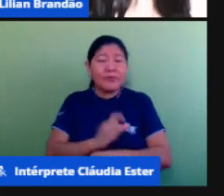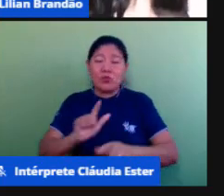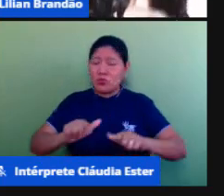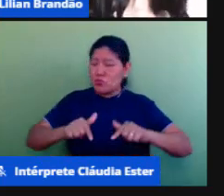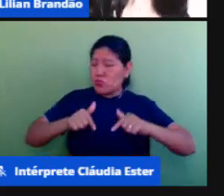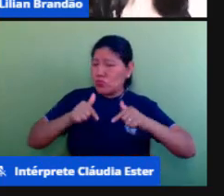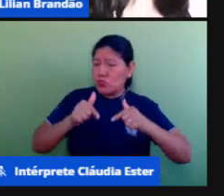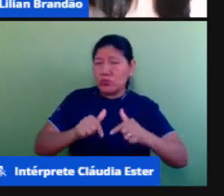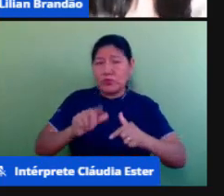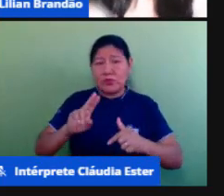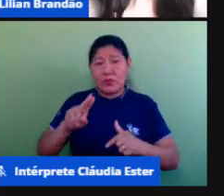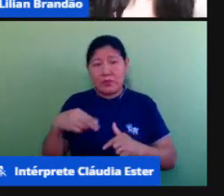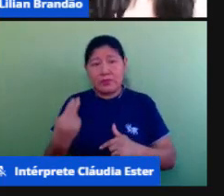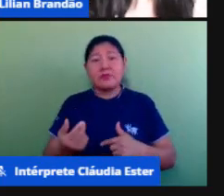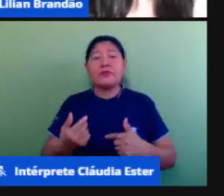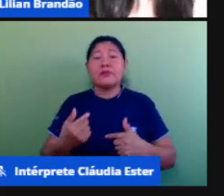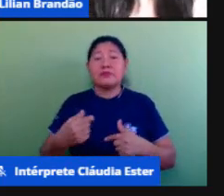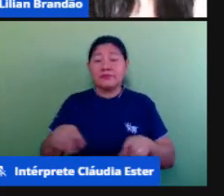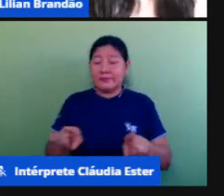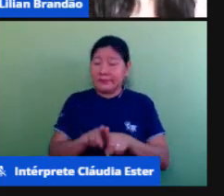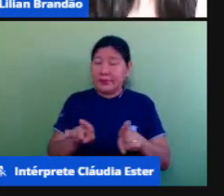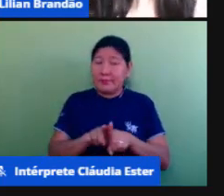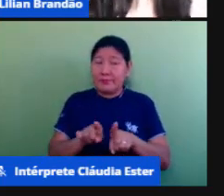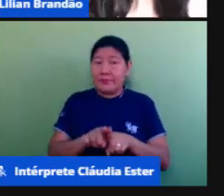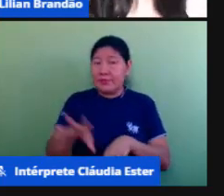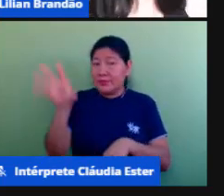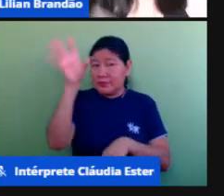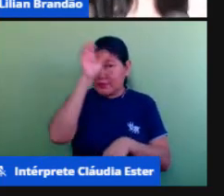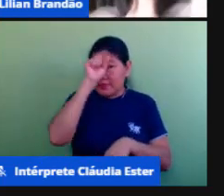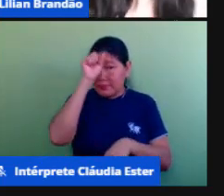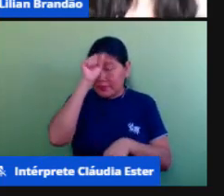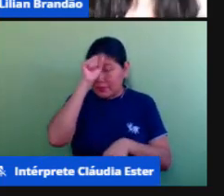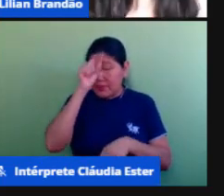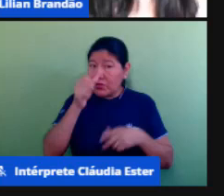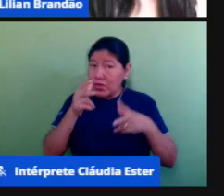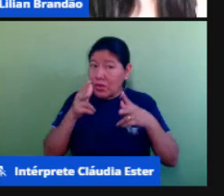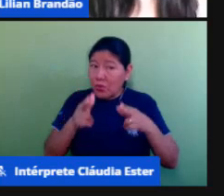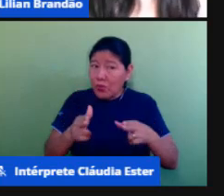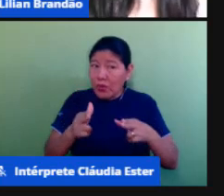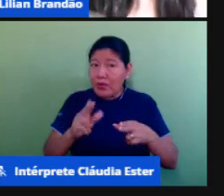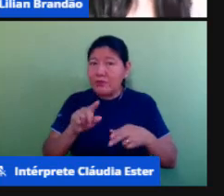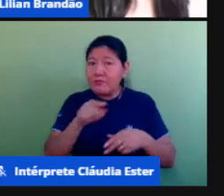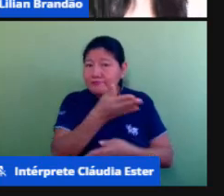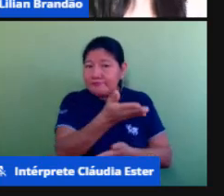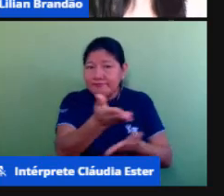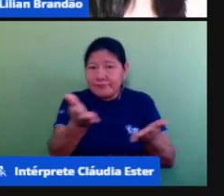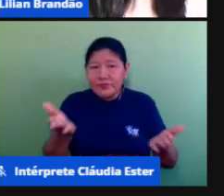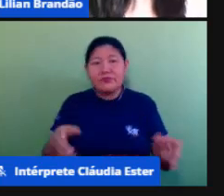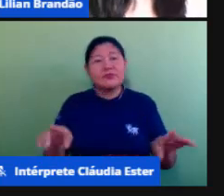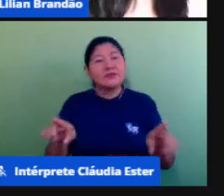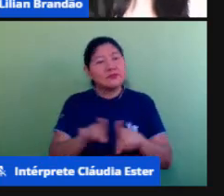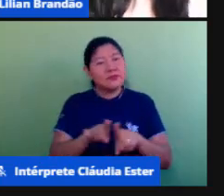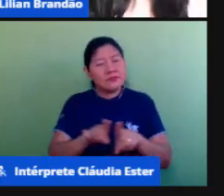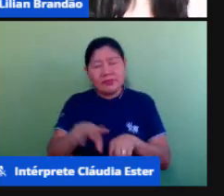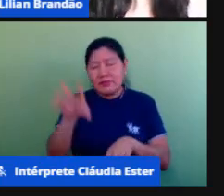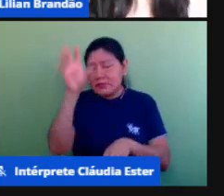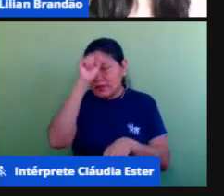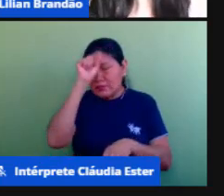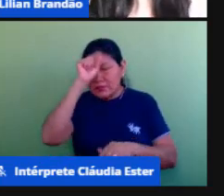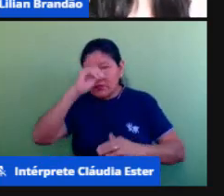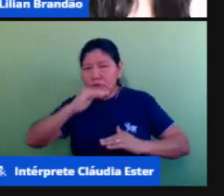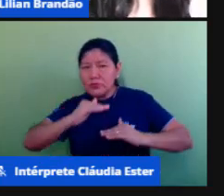imensas. Nós estamos aprendendo com esse período de pandemia, e creio que vocês, colegas, também estão aprendendo com esse período